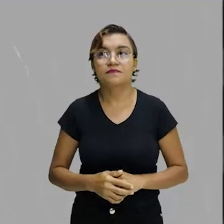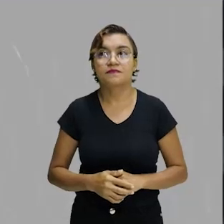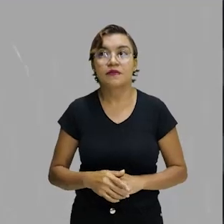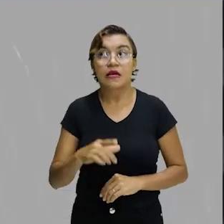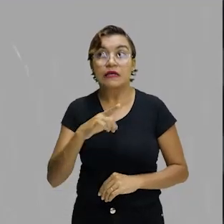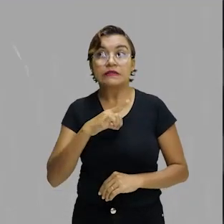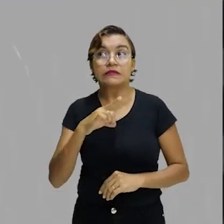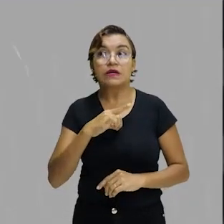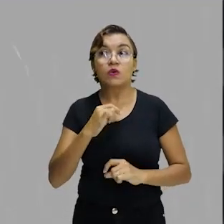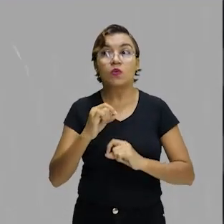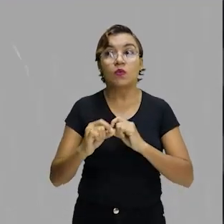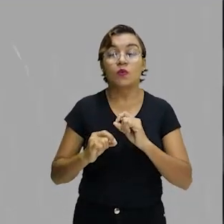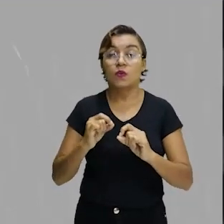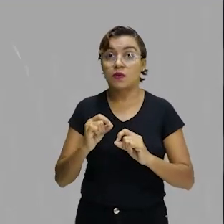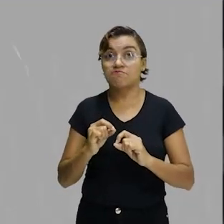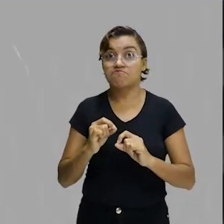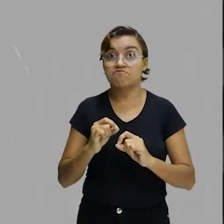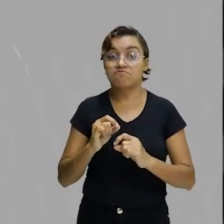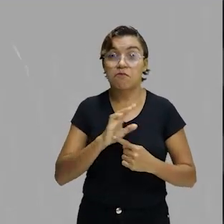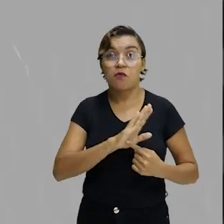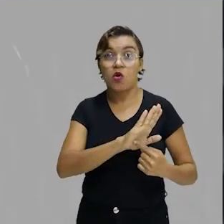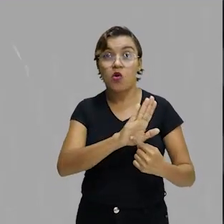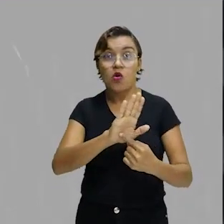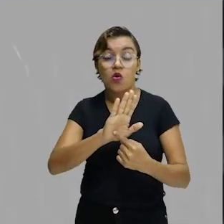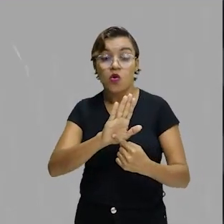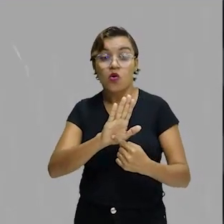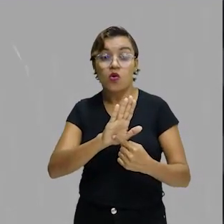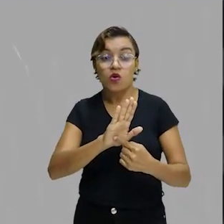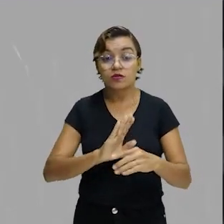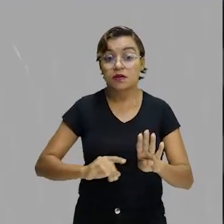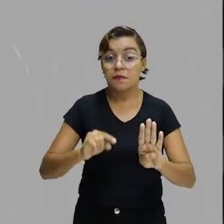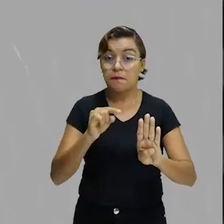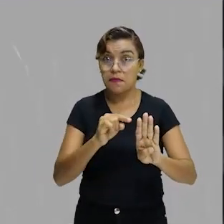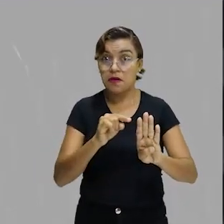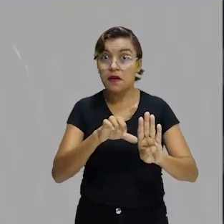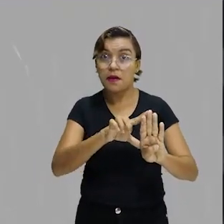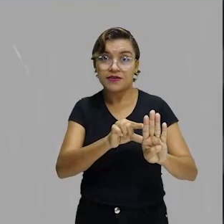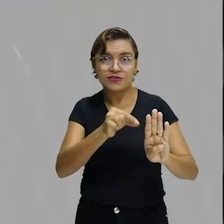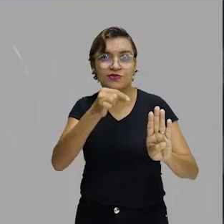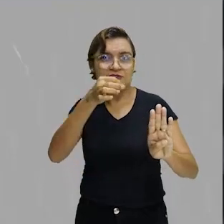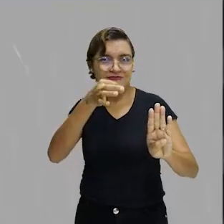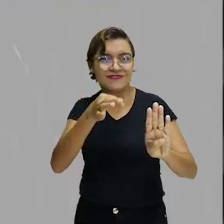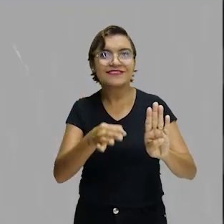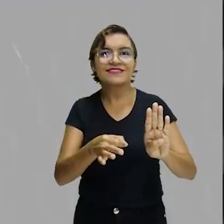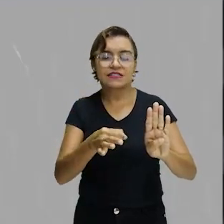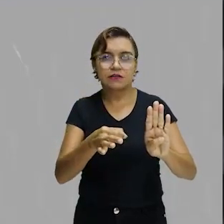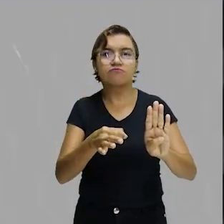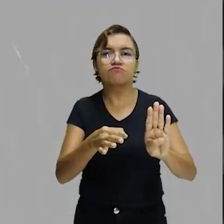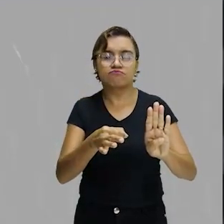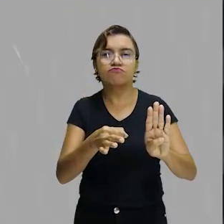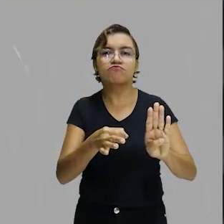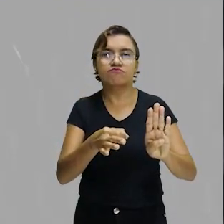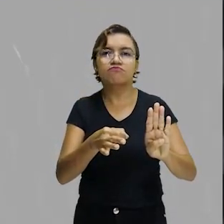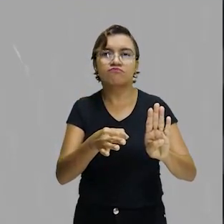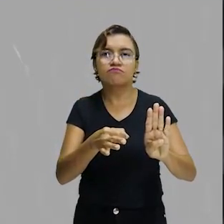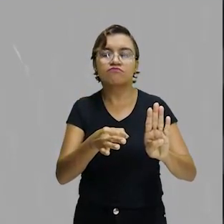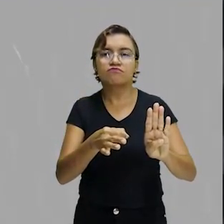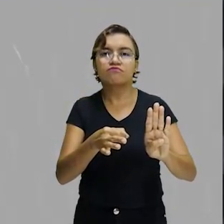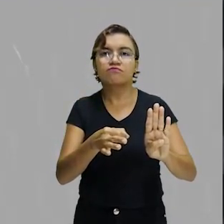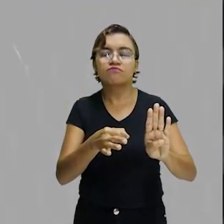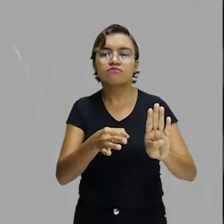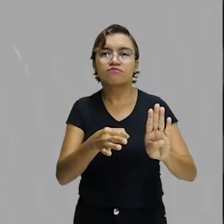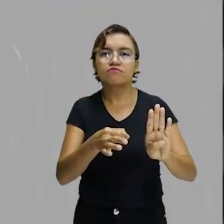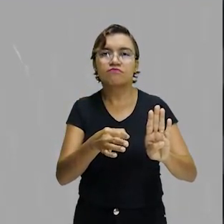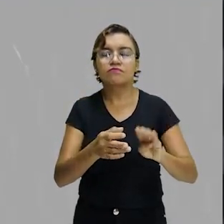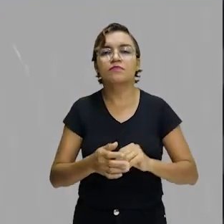Aqui eu tenho, nesse caso, tá, a letra B para marcar como algo extremamente positivo